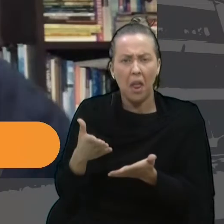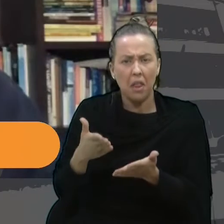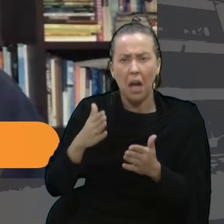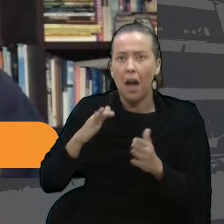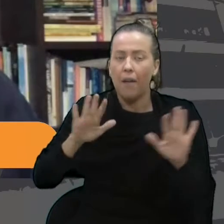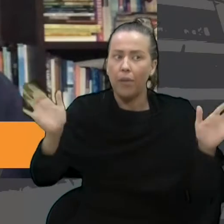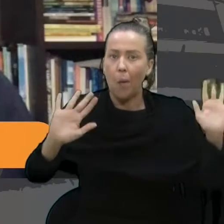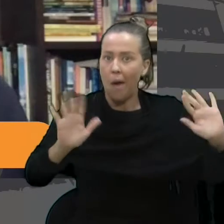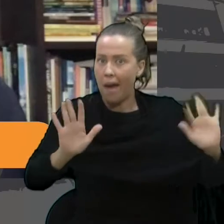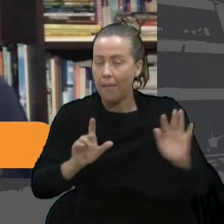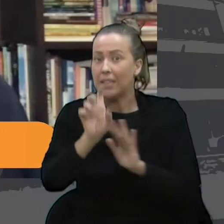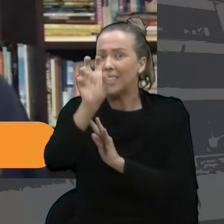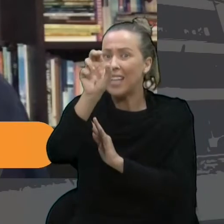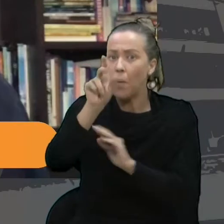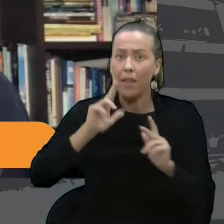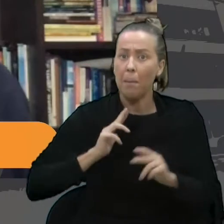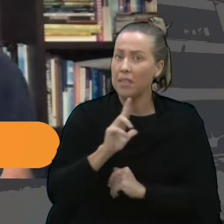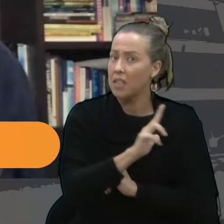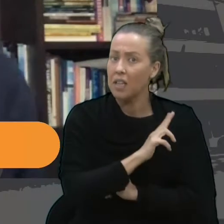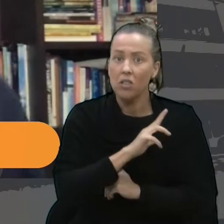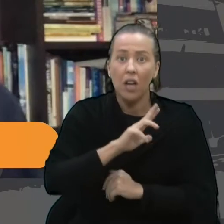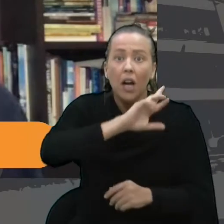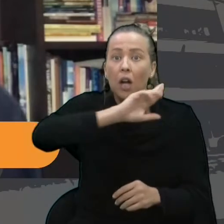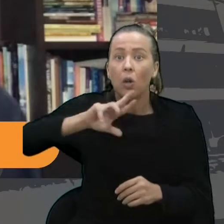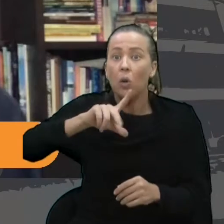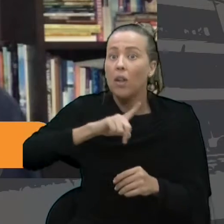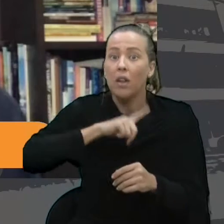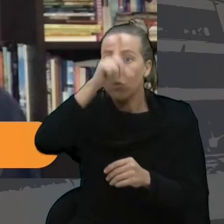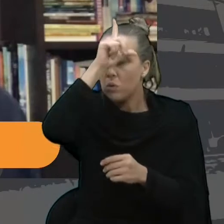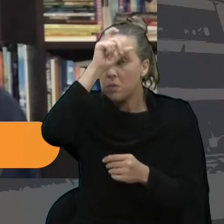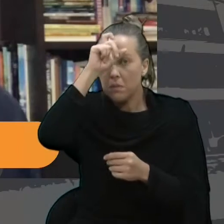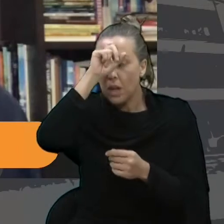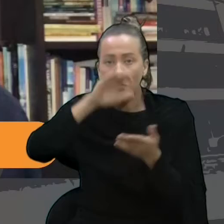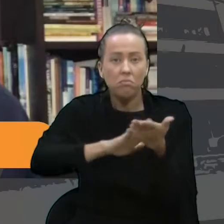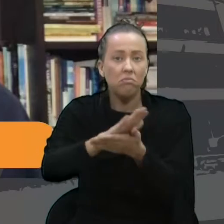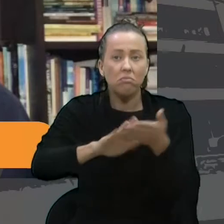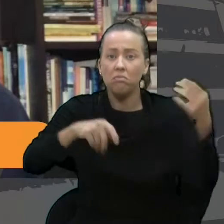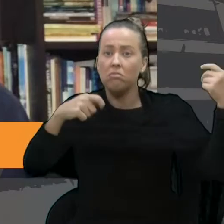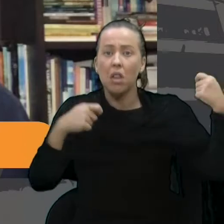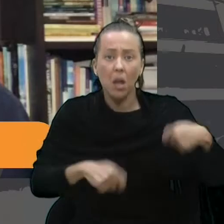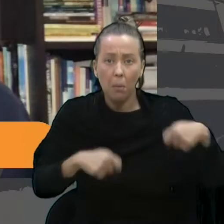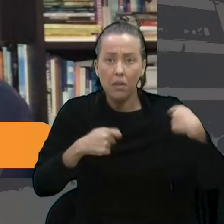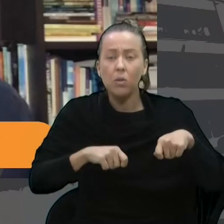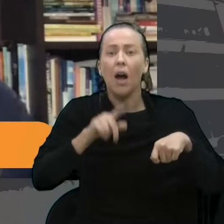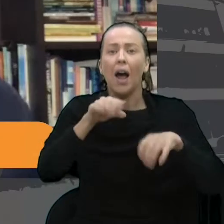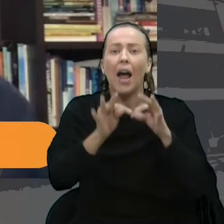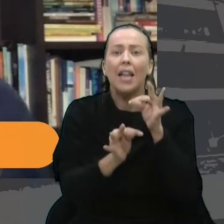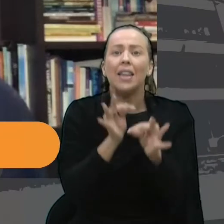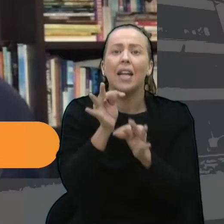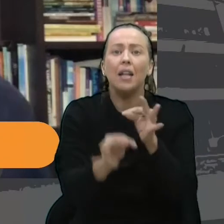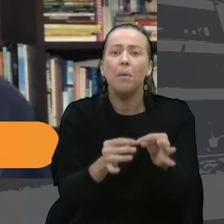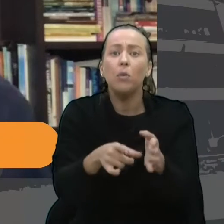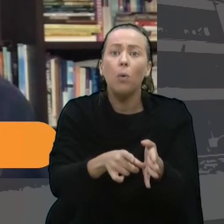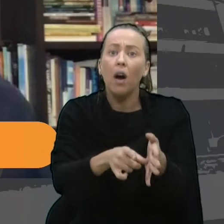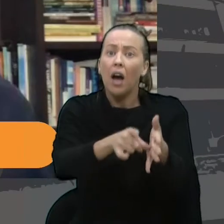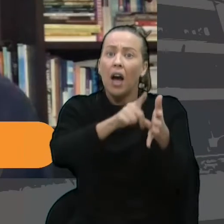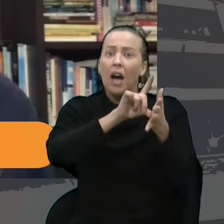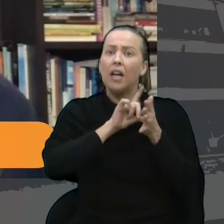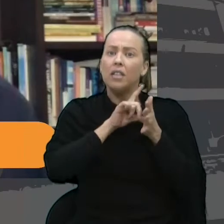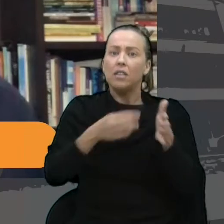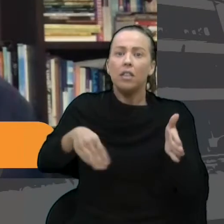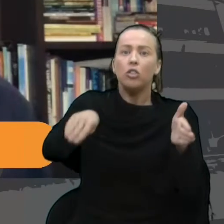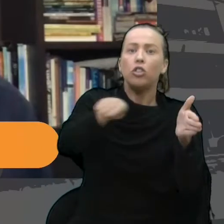tudo isso e tal, né? Mas não teve nenhum caso de hospitalização. As pessoas são tratadas antes de